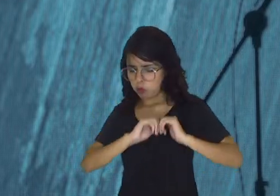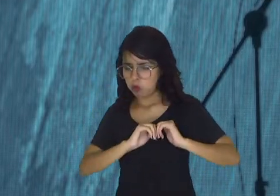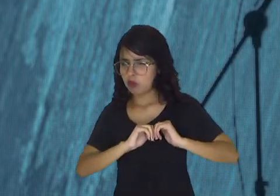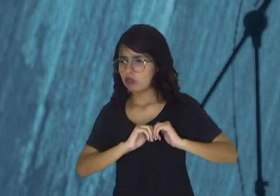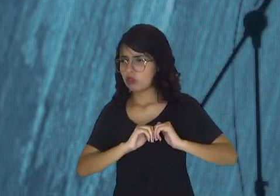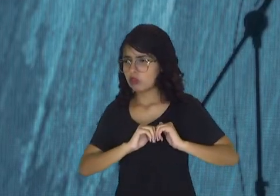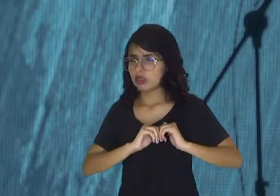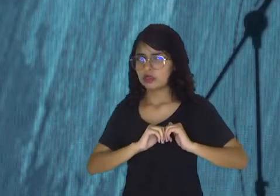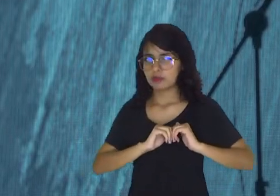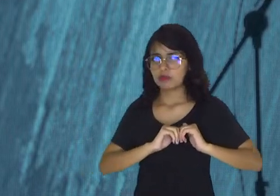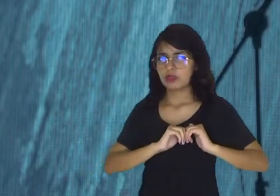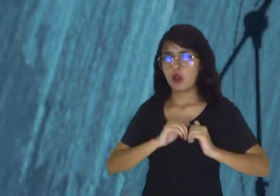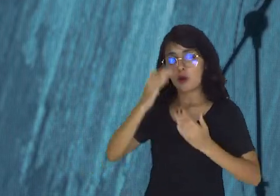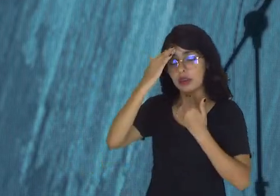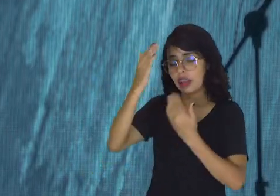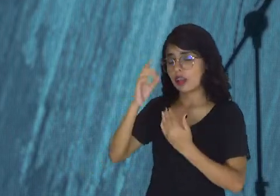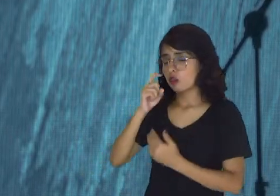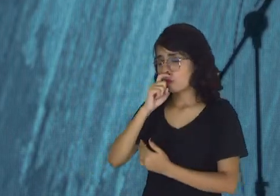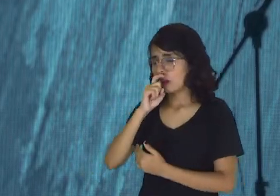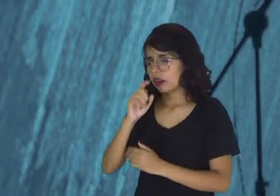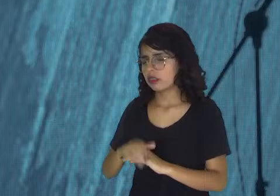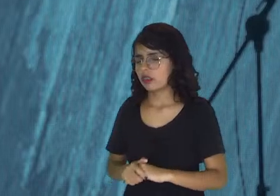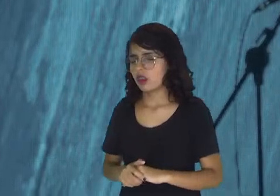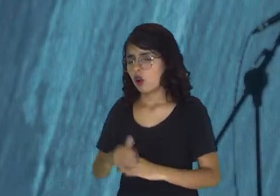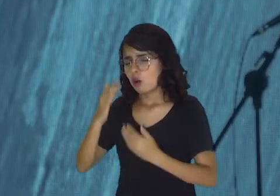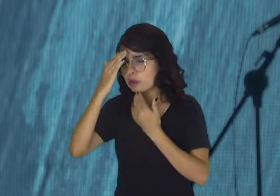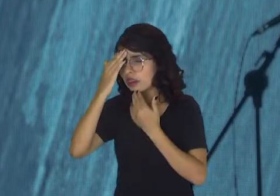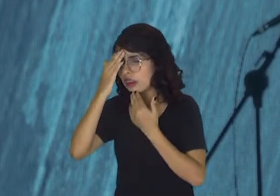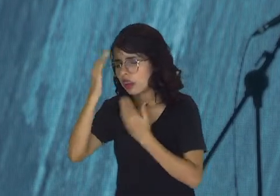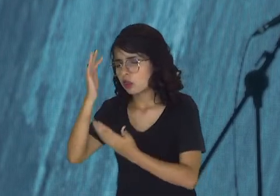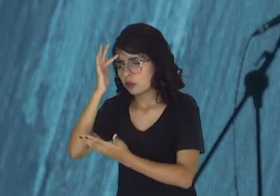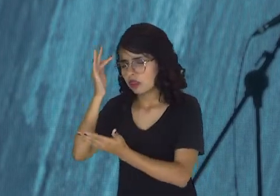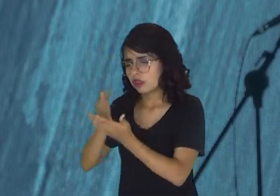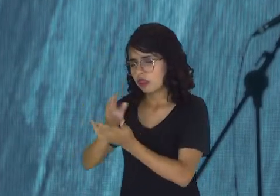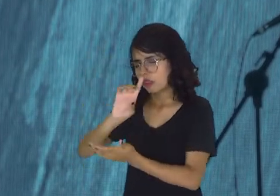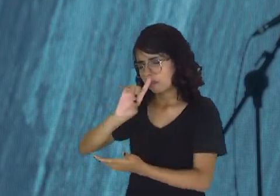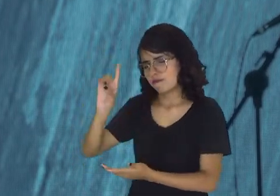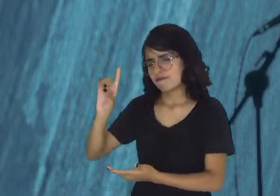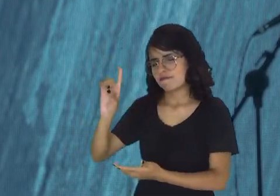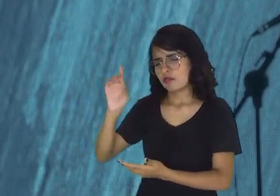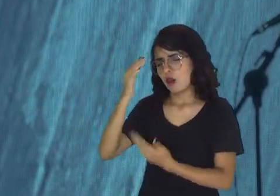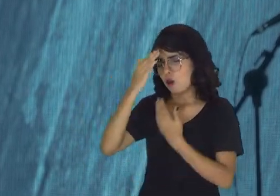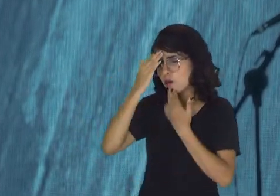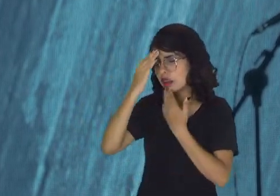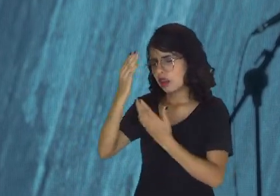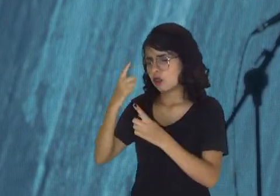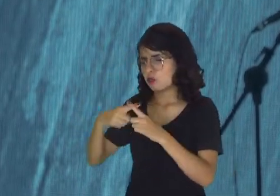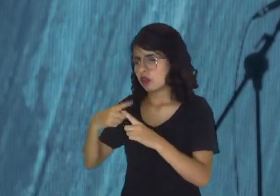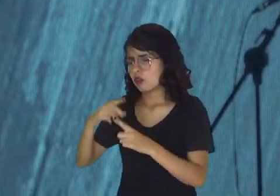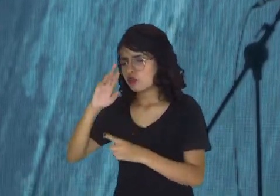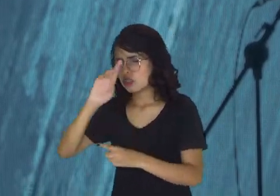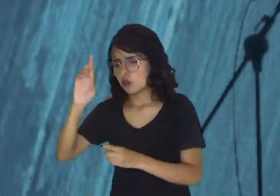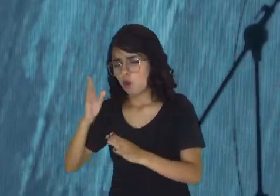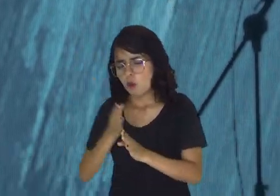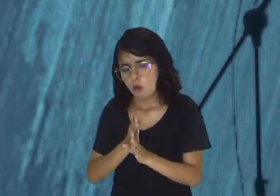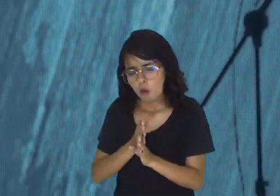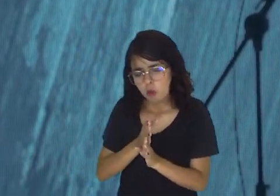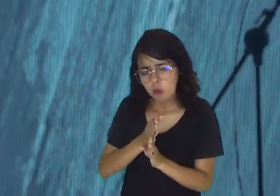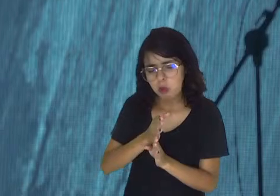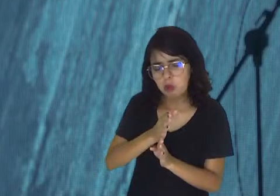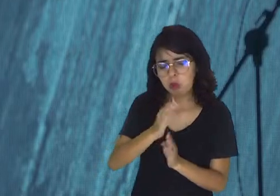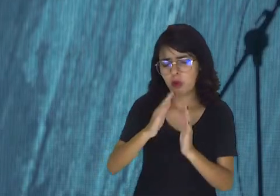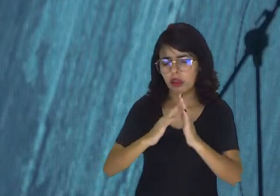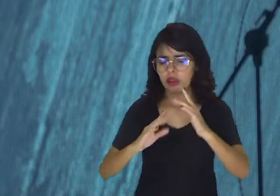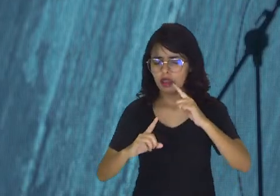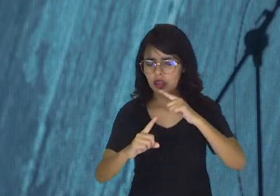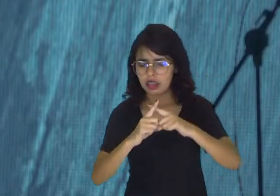Obrigado, Pai. Obrigado pela fé em Deus. Obrigado que o Senhor está alinhando a tua igreja